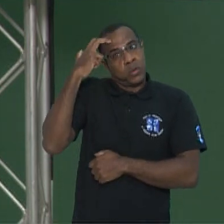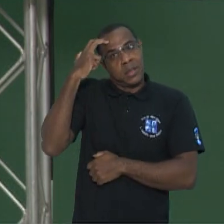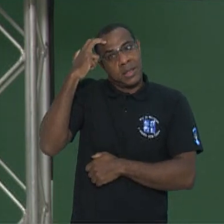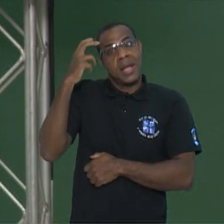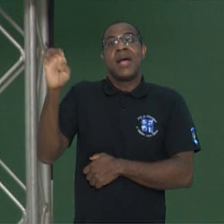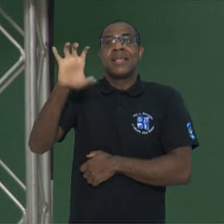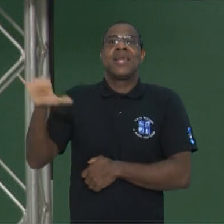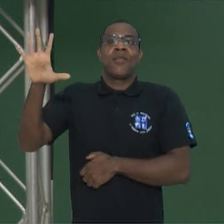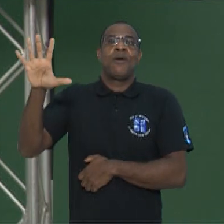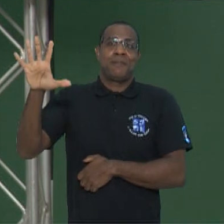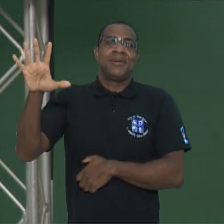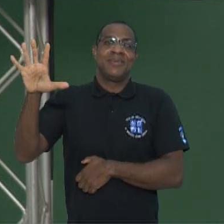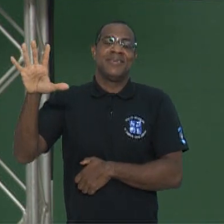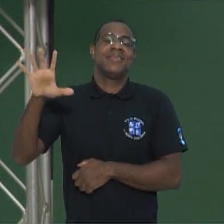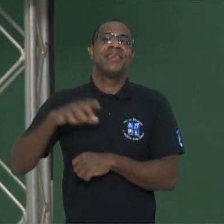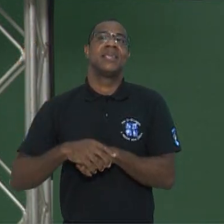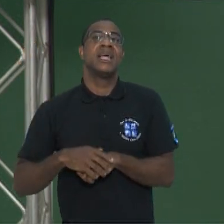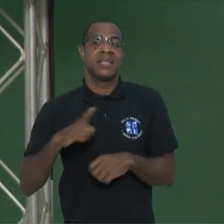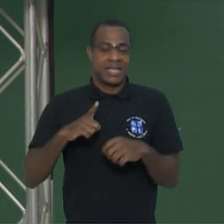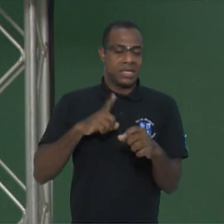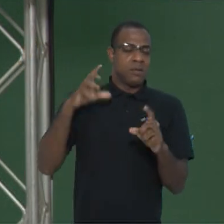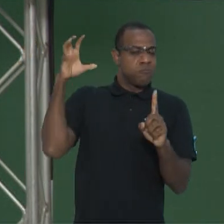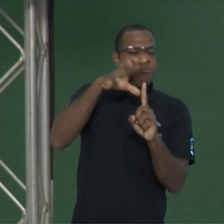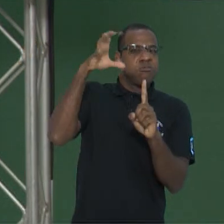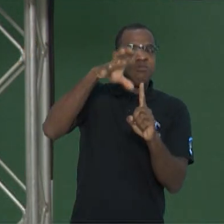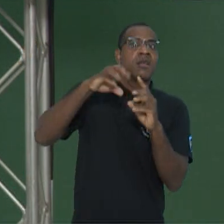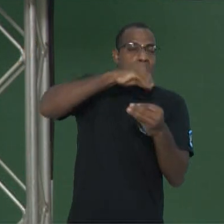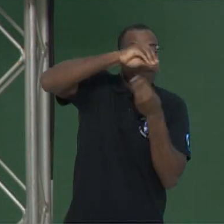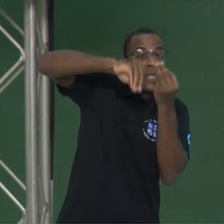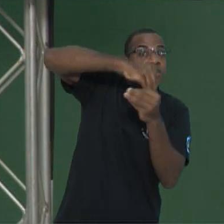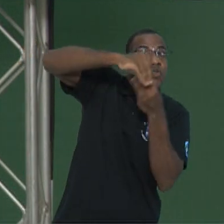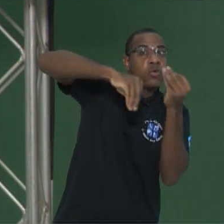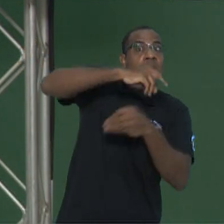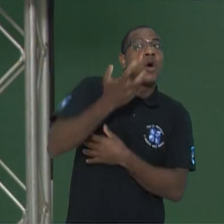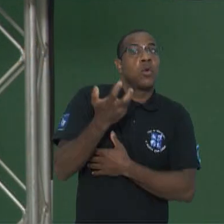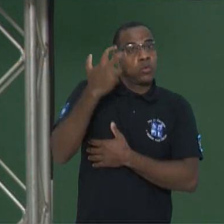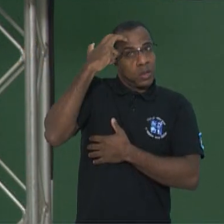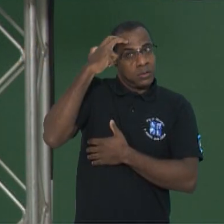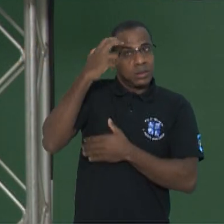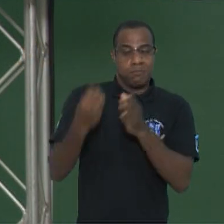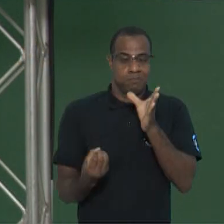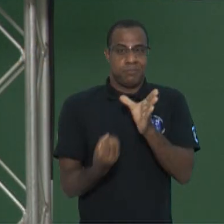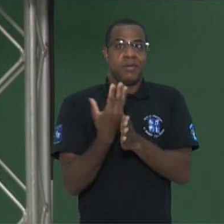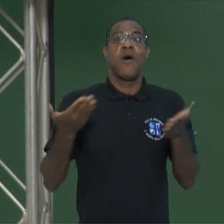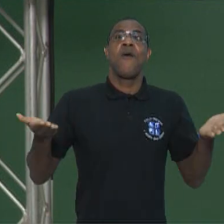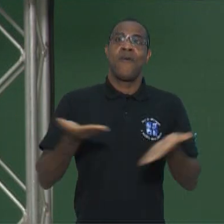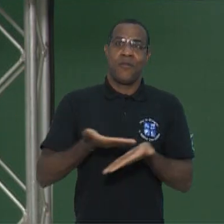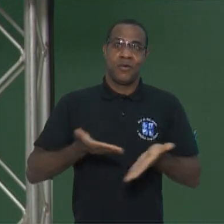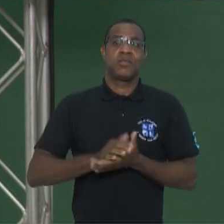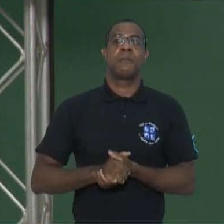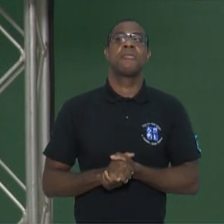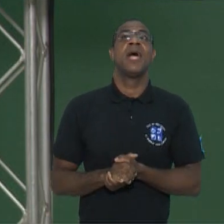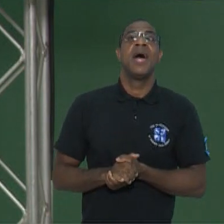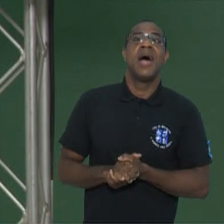junto com o que já existia aqui, fazendo essa mistura cultural que resultou no que nós somos hoje, né? Então, o